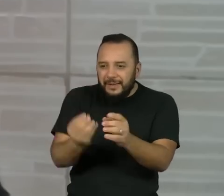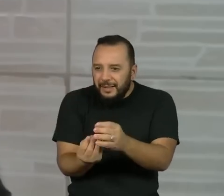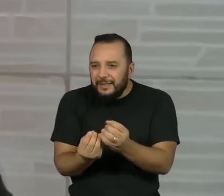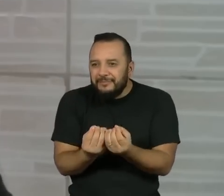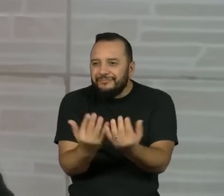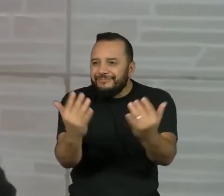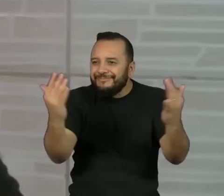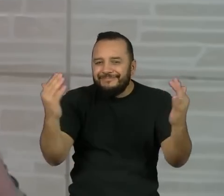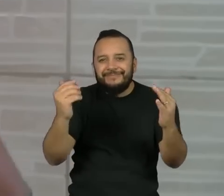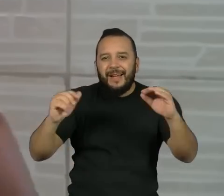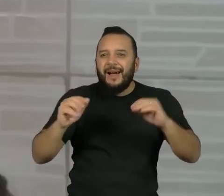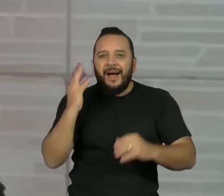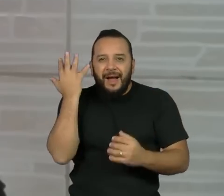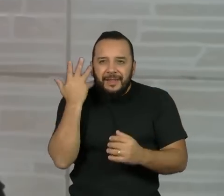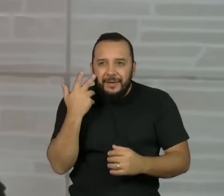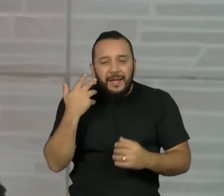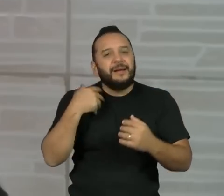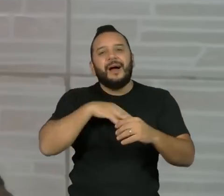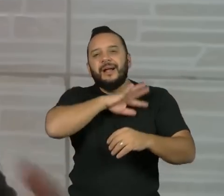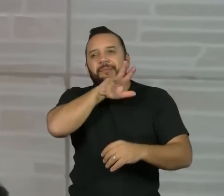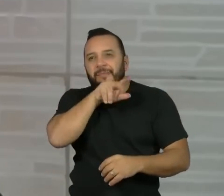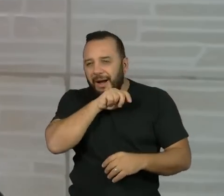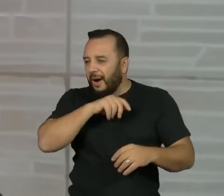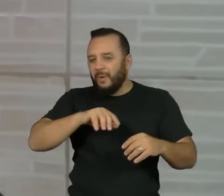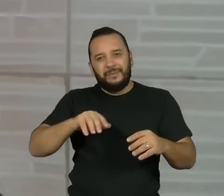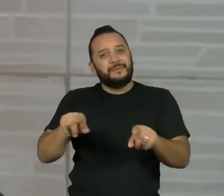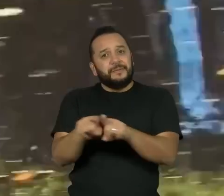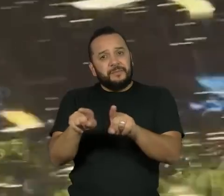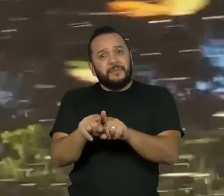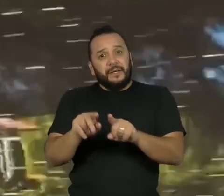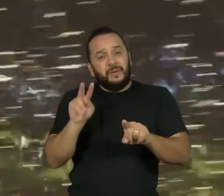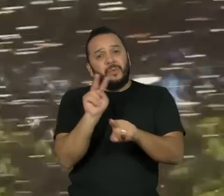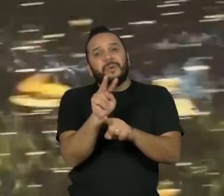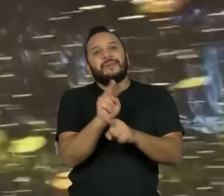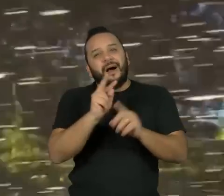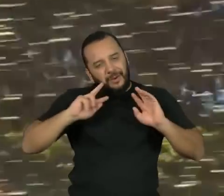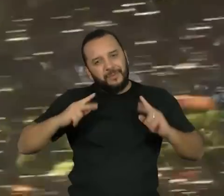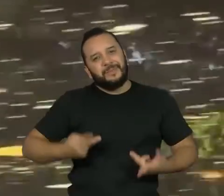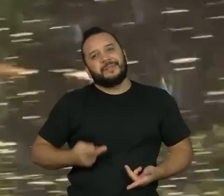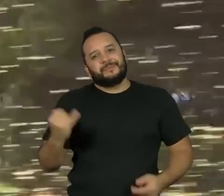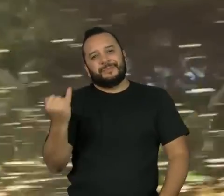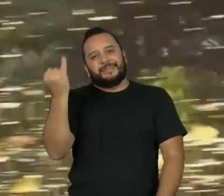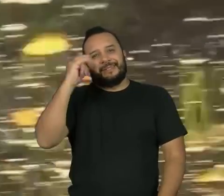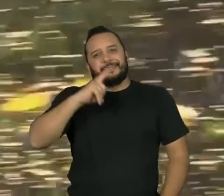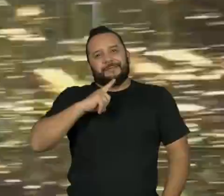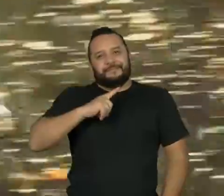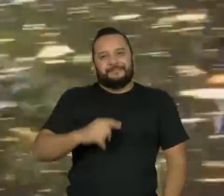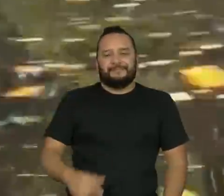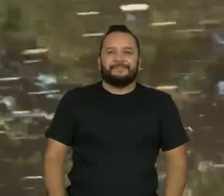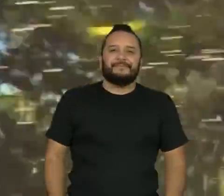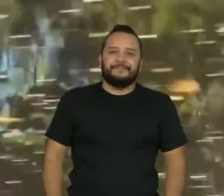com os animais, né, ter esse cuidado com nós como seres humanos.